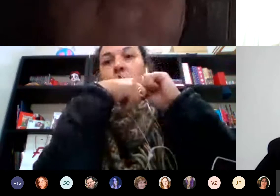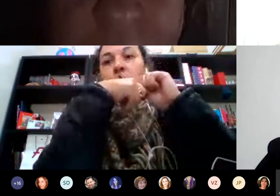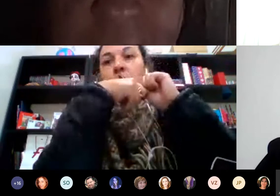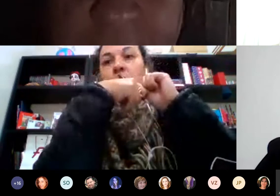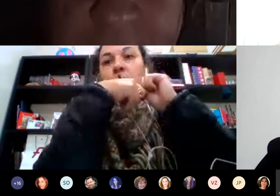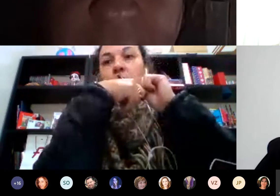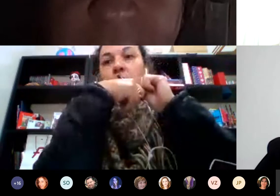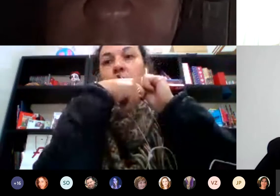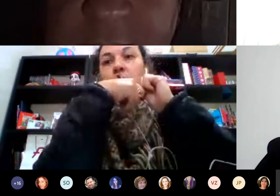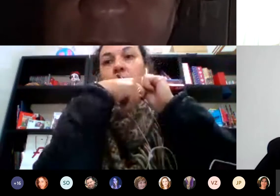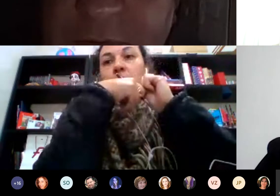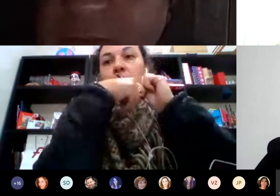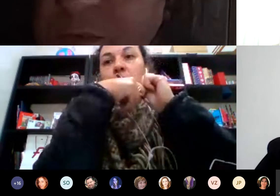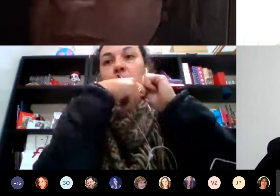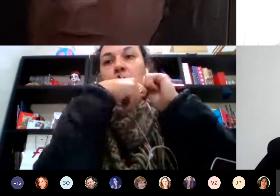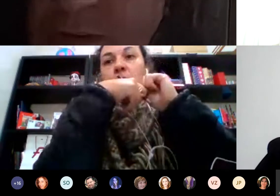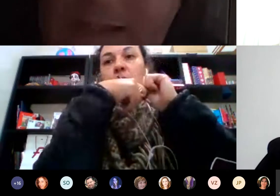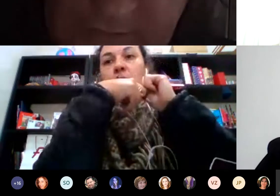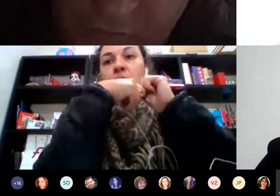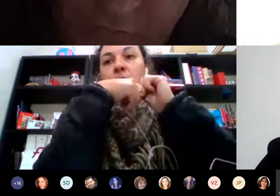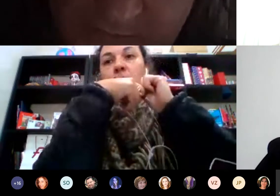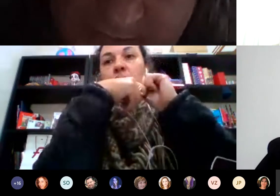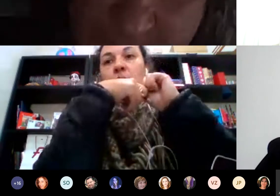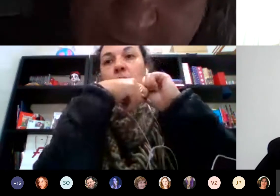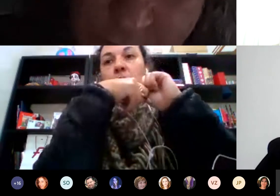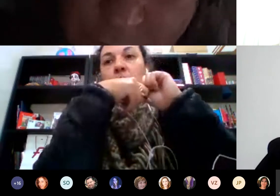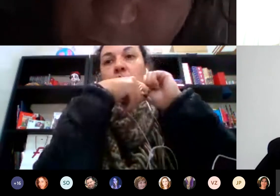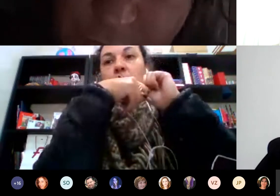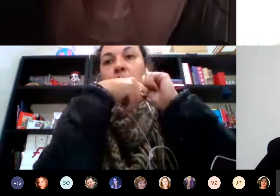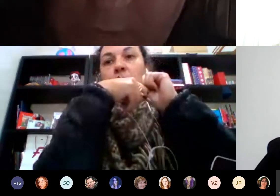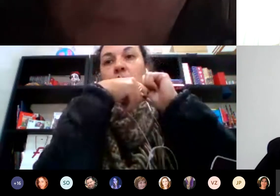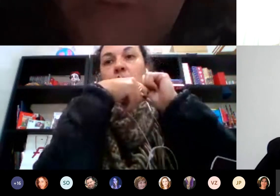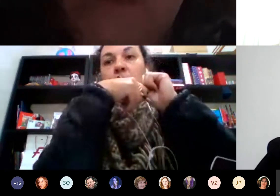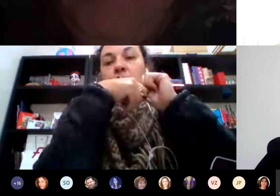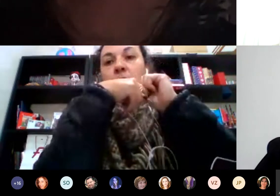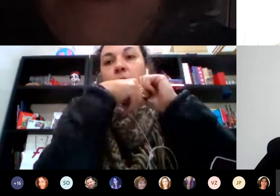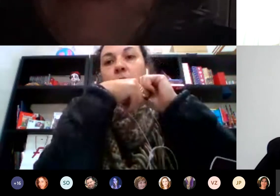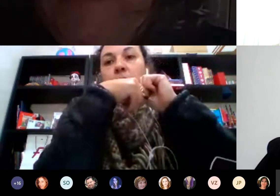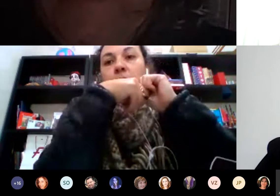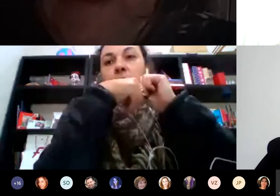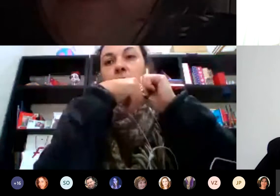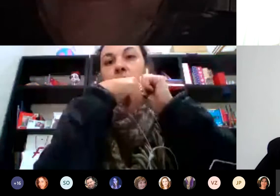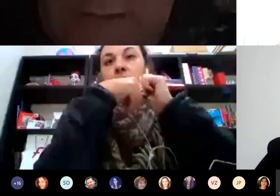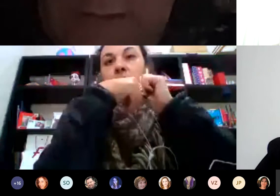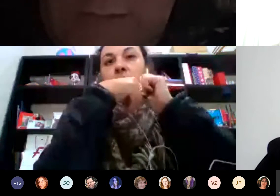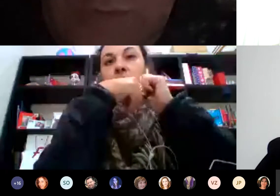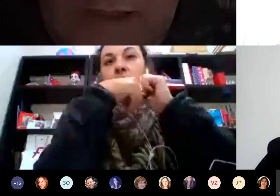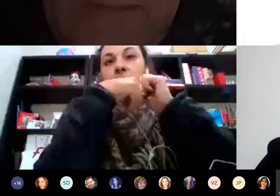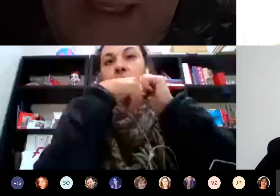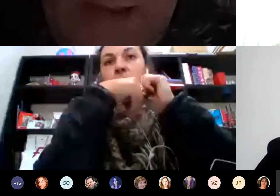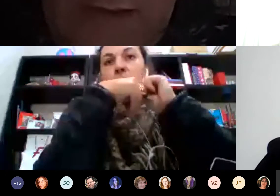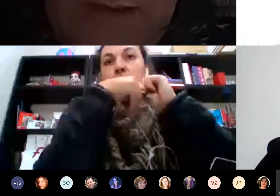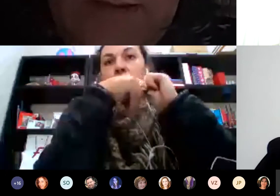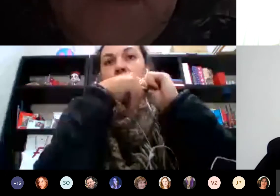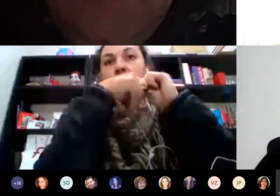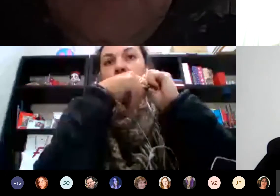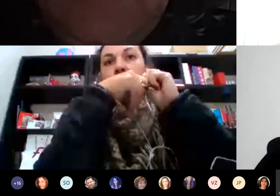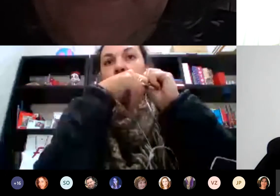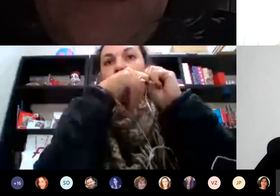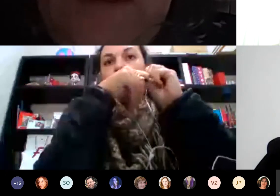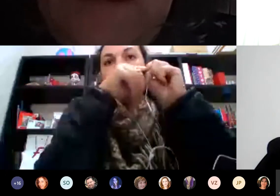A própria ideia de poder, né? Por exemplo, um dos debates que está sendo muito forte hoje na Europa é o fim do trabalho,